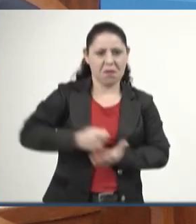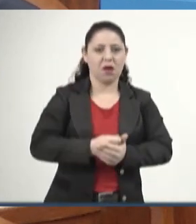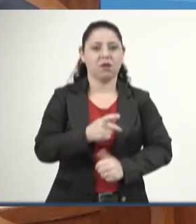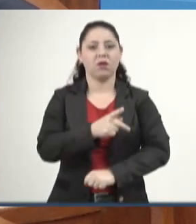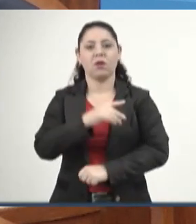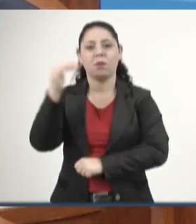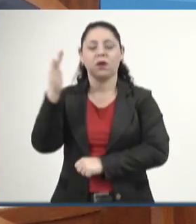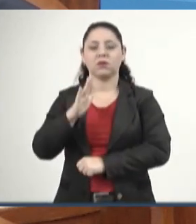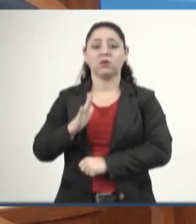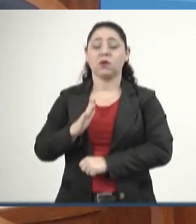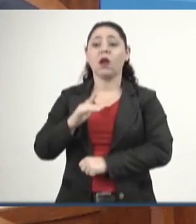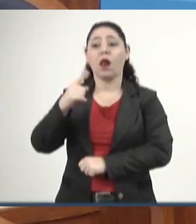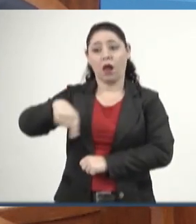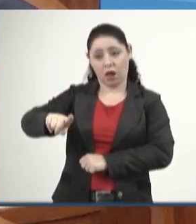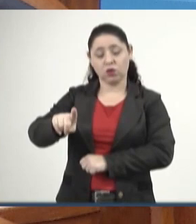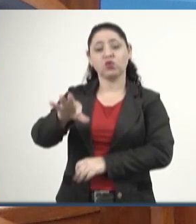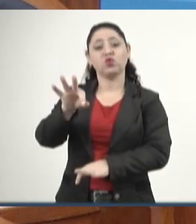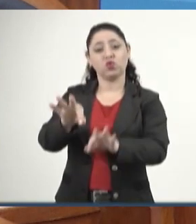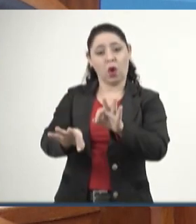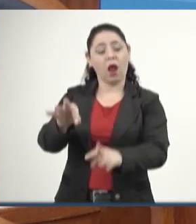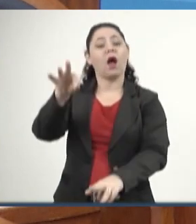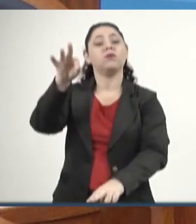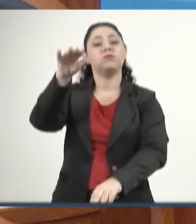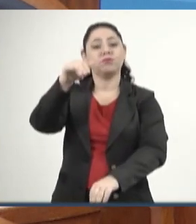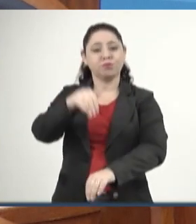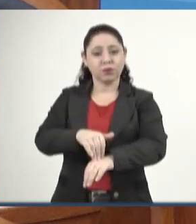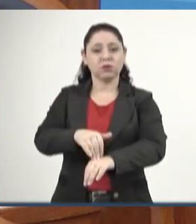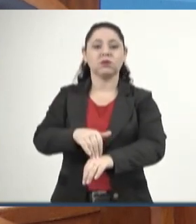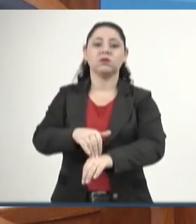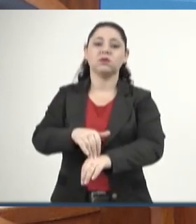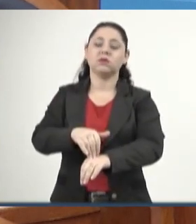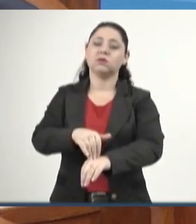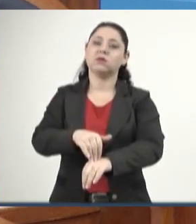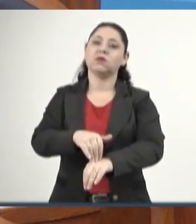sejam duramente penalizados,